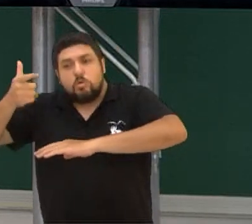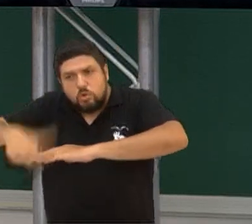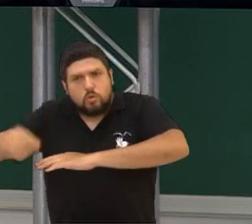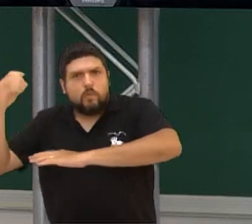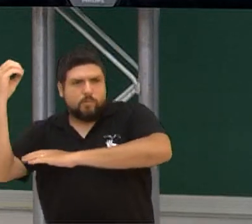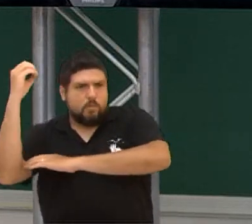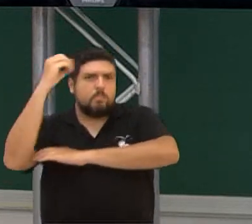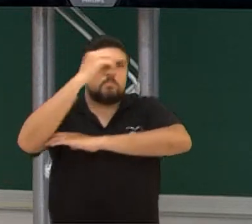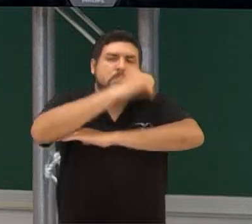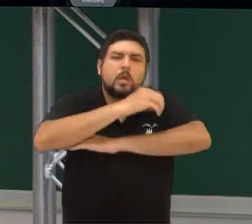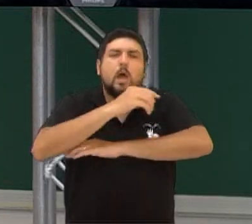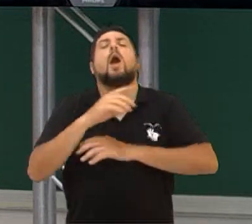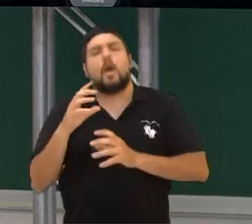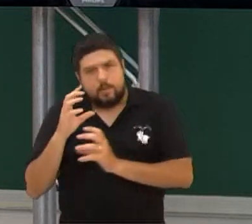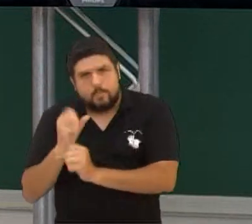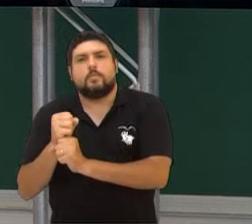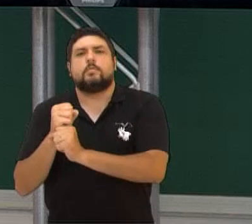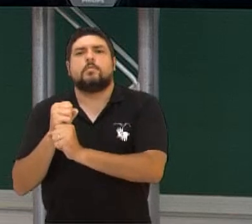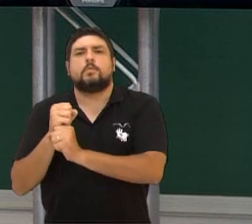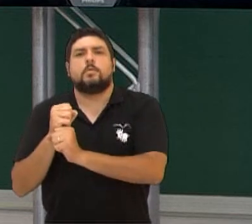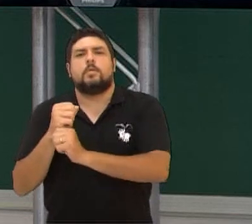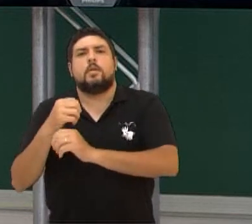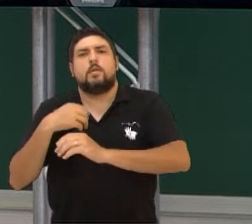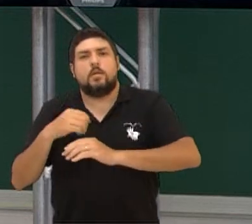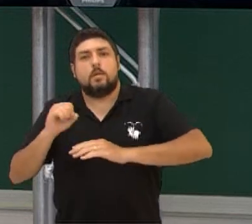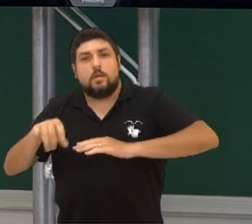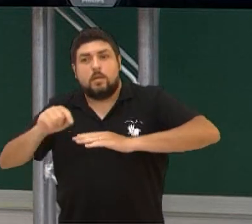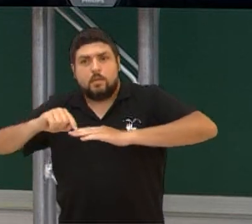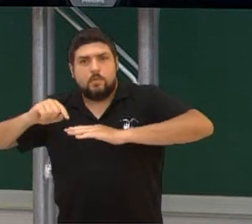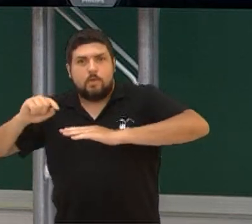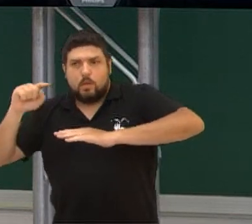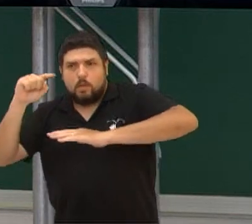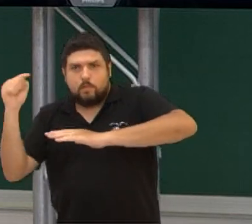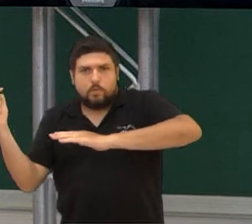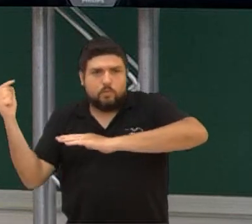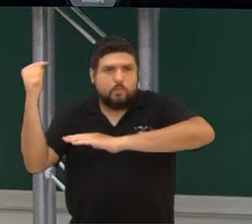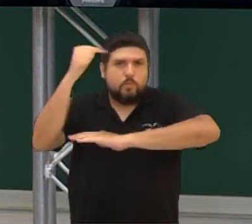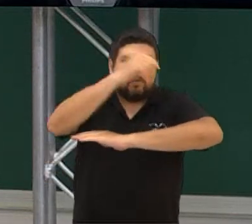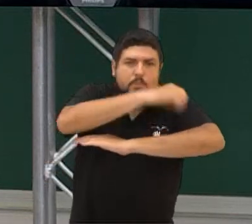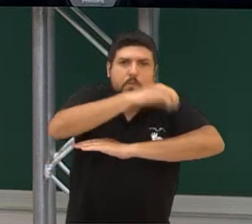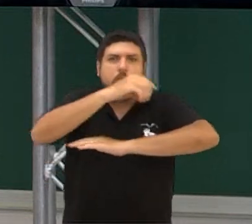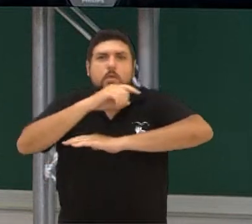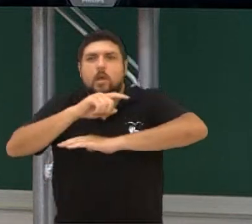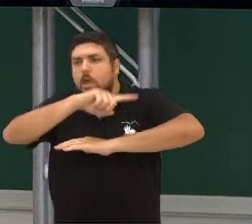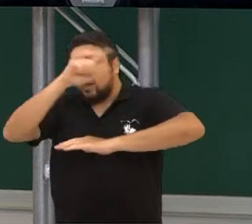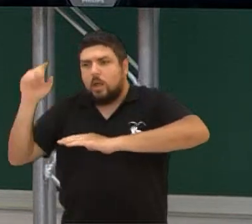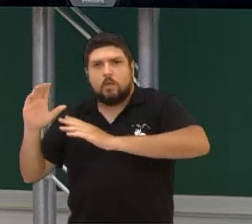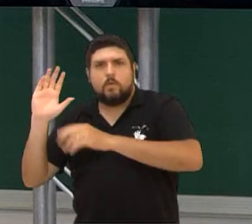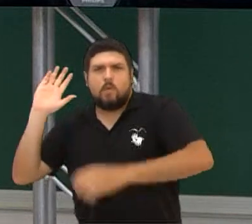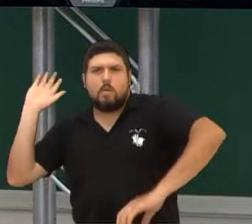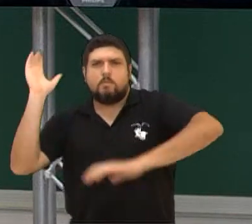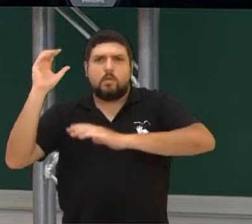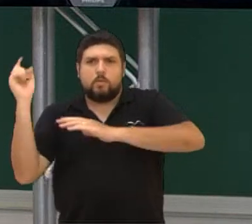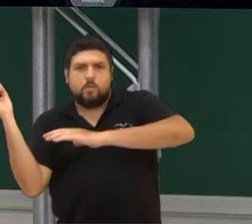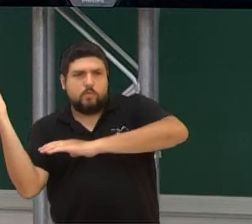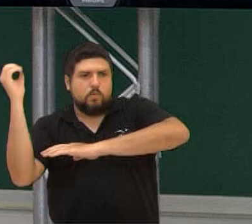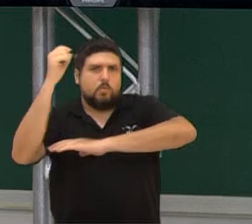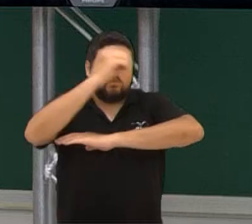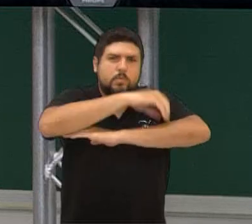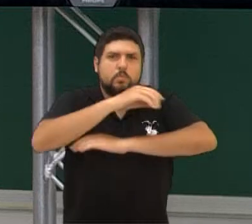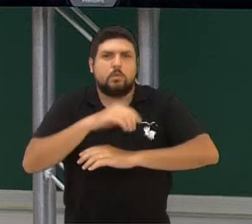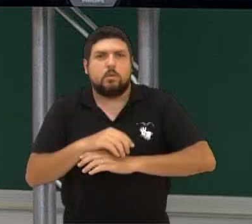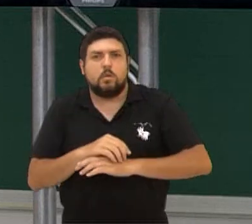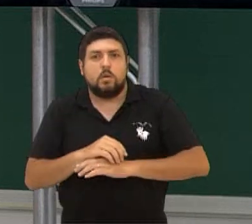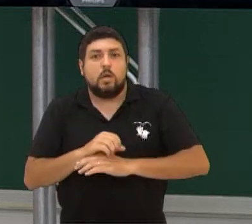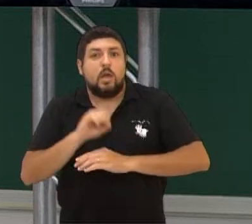só marcava ponto quando era o seu time que efetuava o saque, tá? Senão, se o outro time